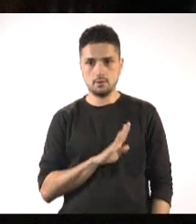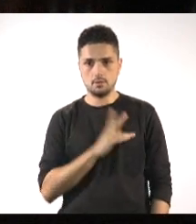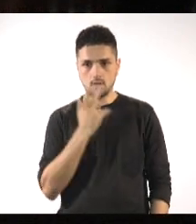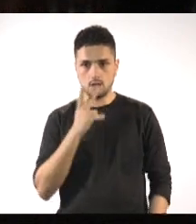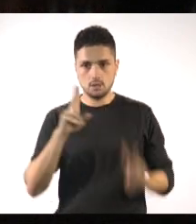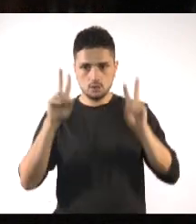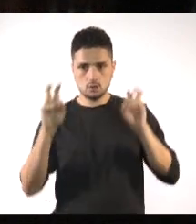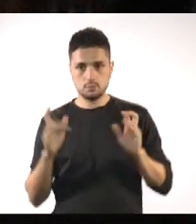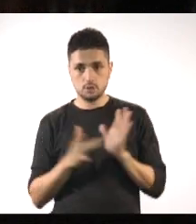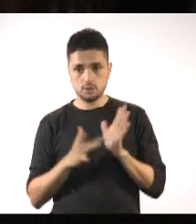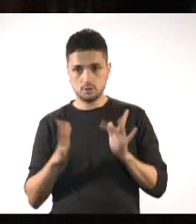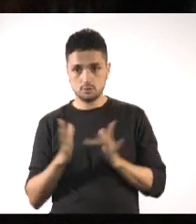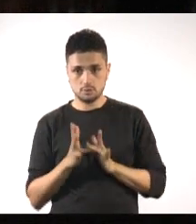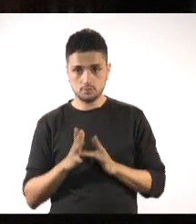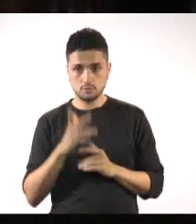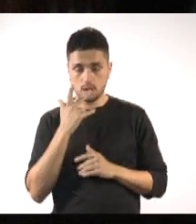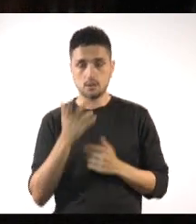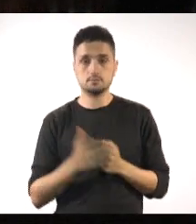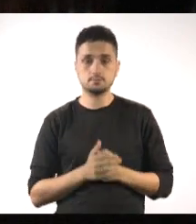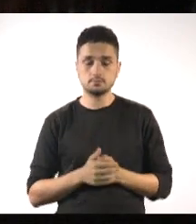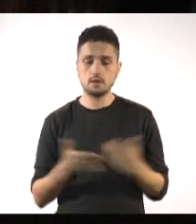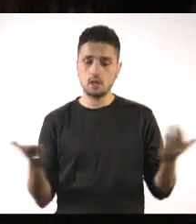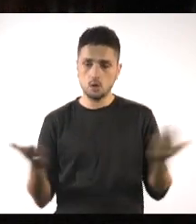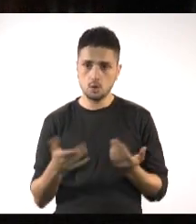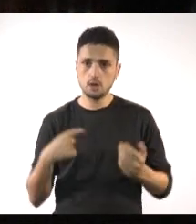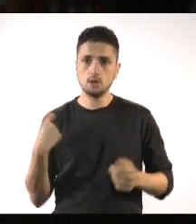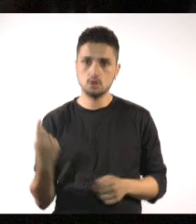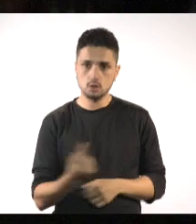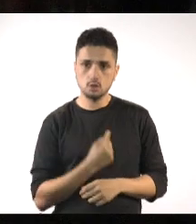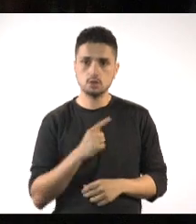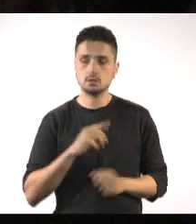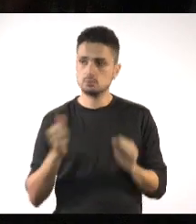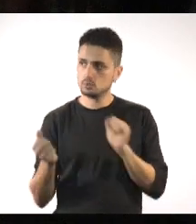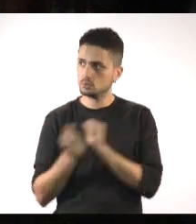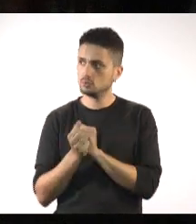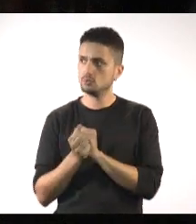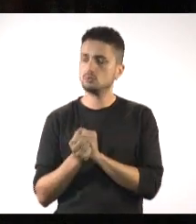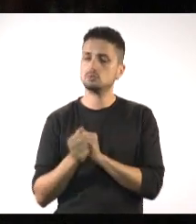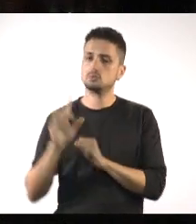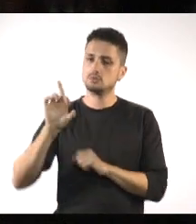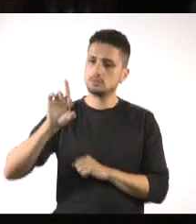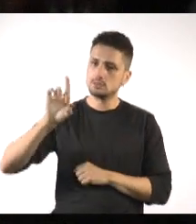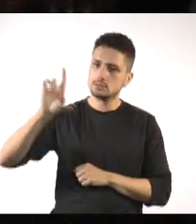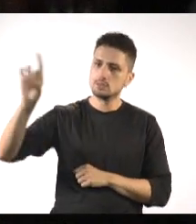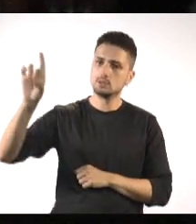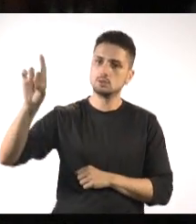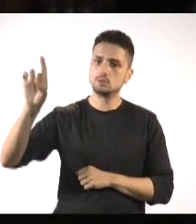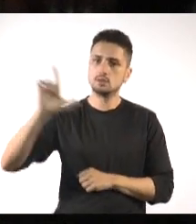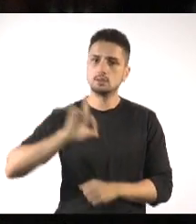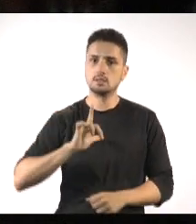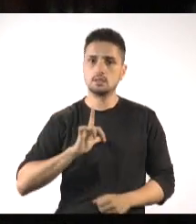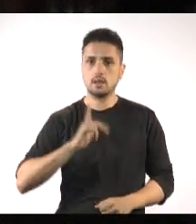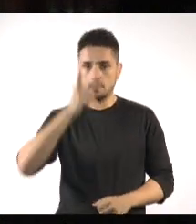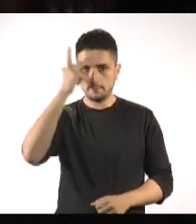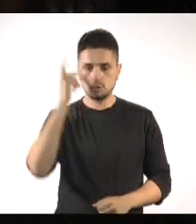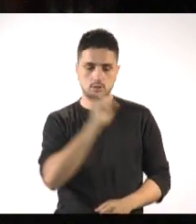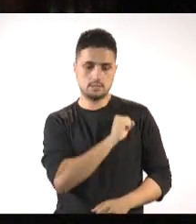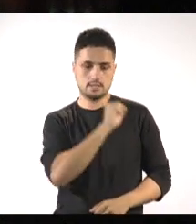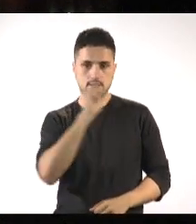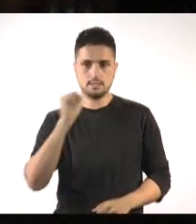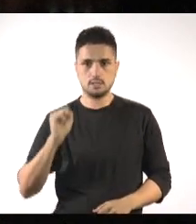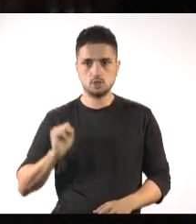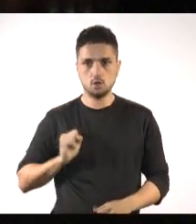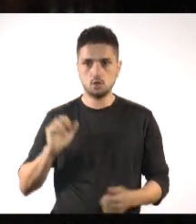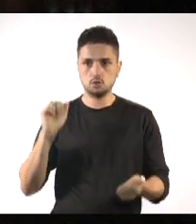onde é dito assim, agora nós temos, junto de Deus, um sumo sacerdote que, experimentado